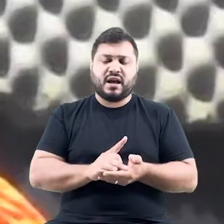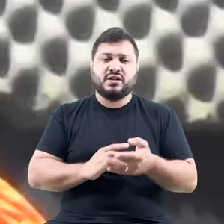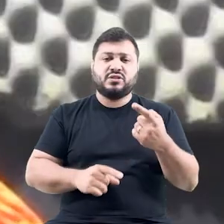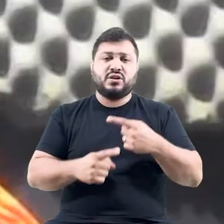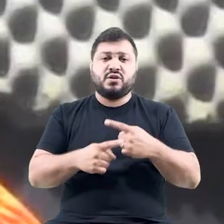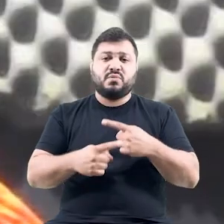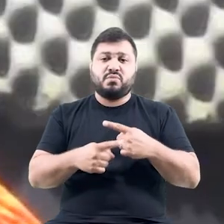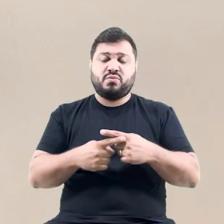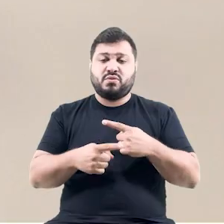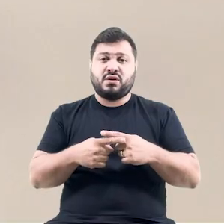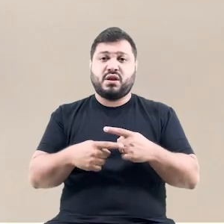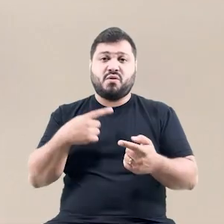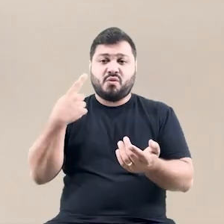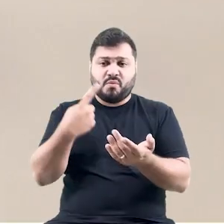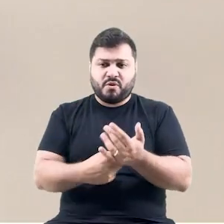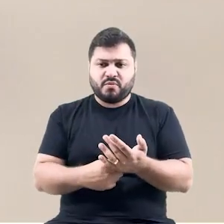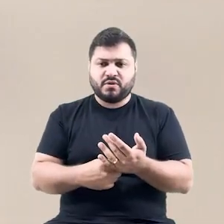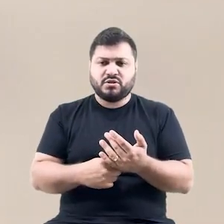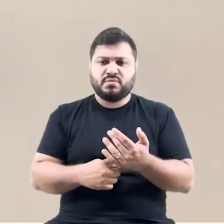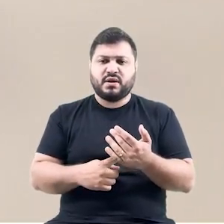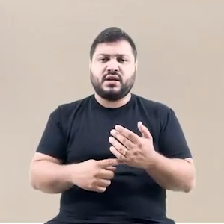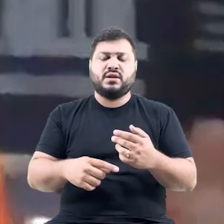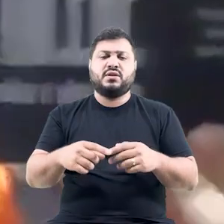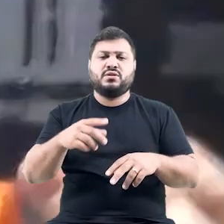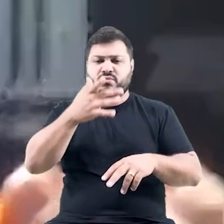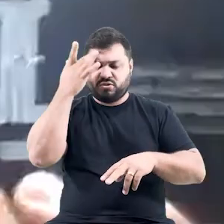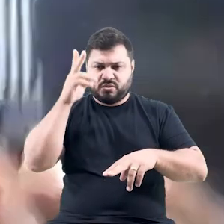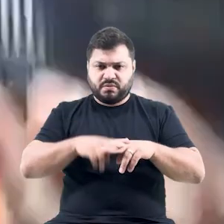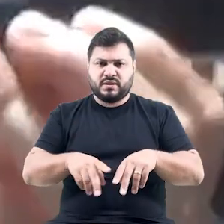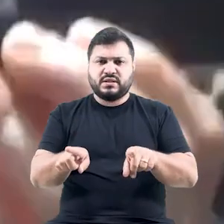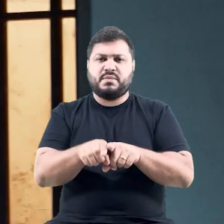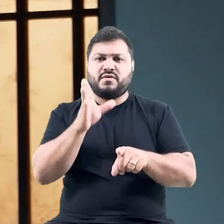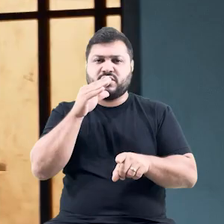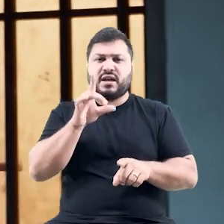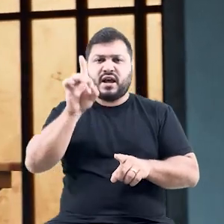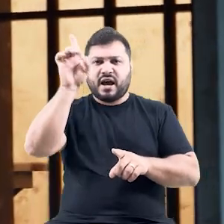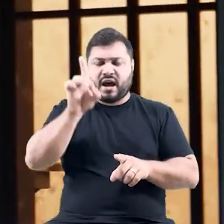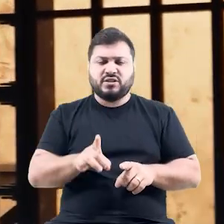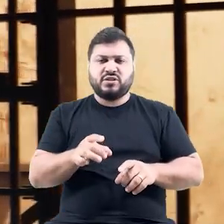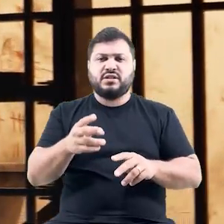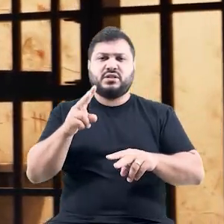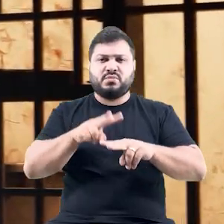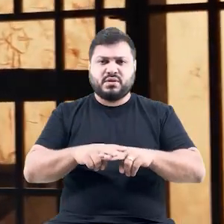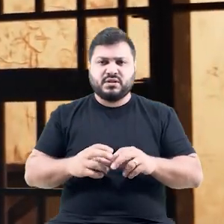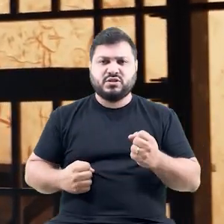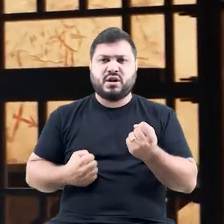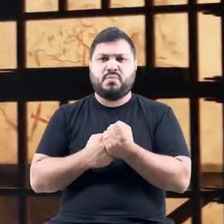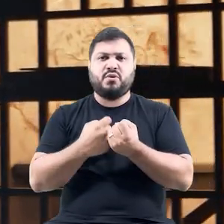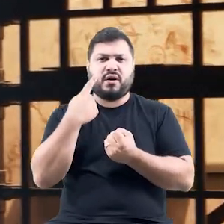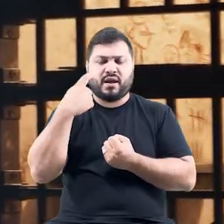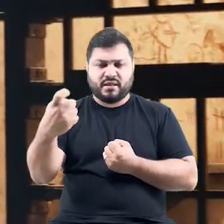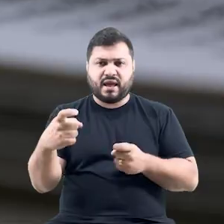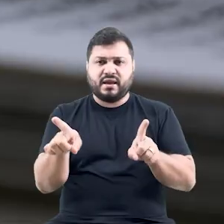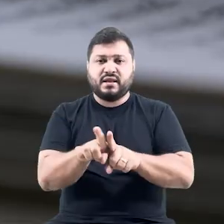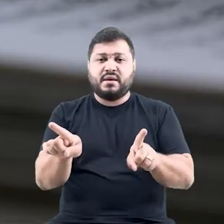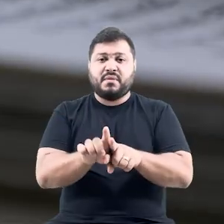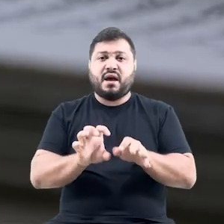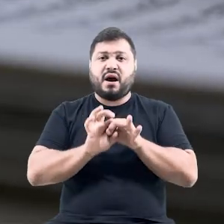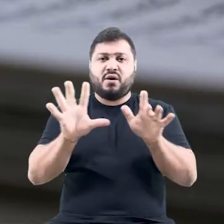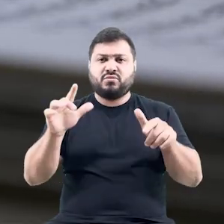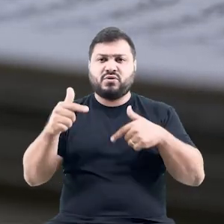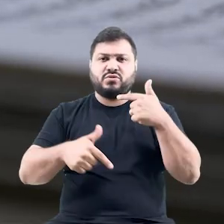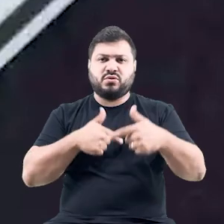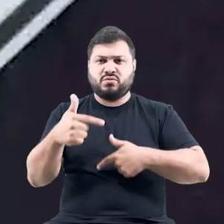realidade porque, além do comprometimento de presos e funcionários, a direção do presídio acolheu a ideia e